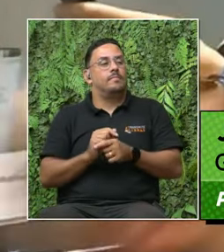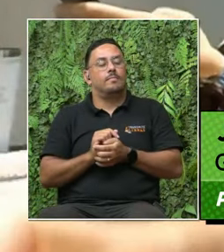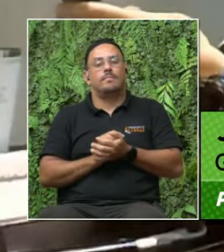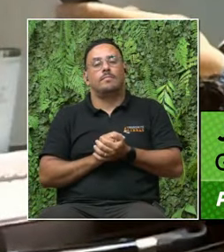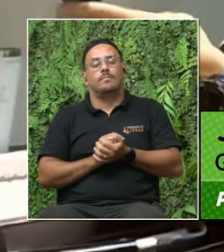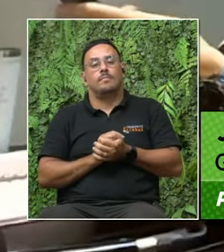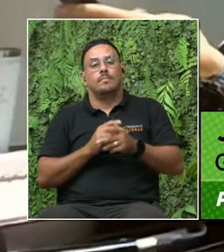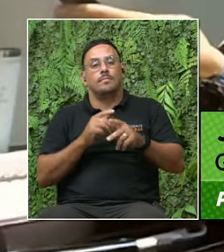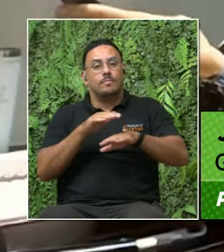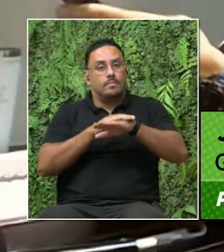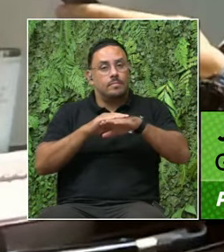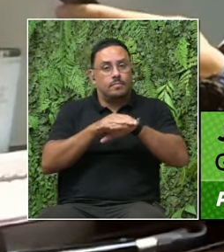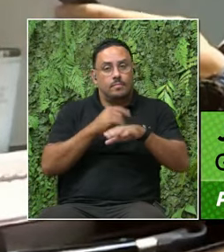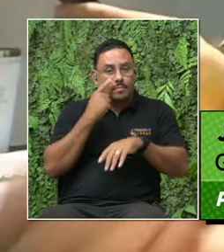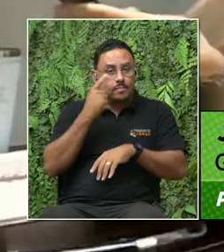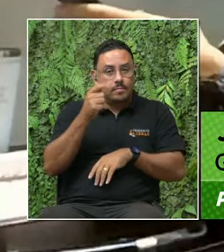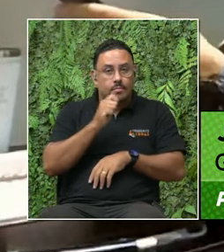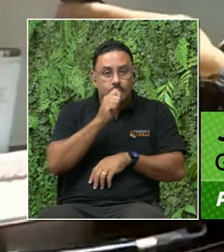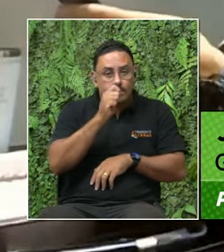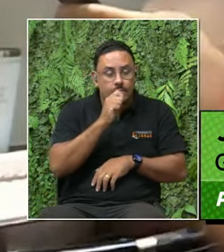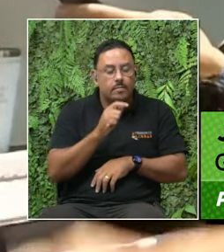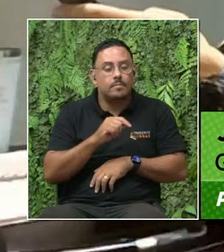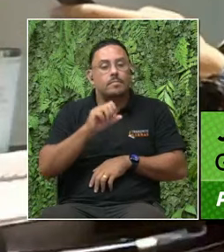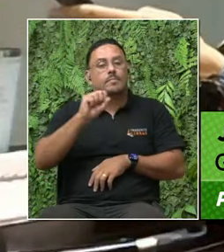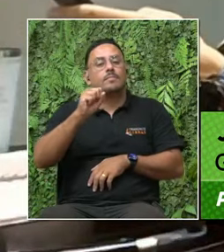tá ali para falar com a gente